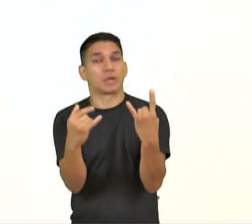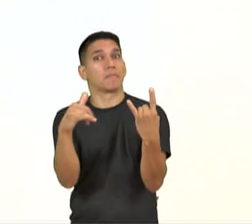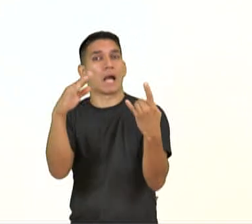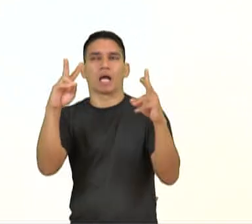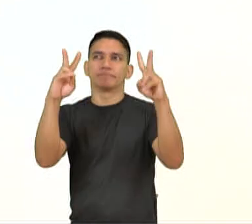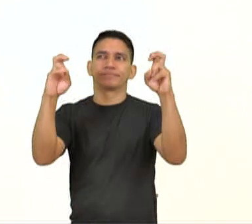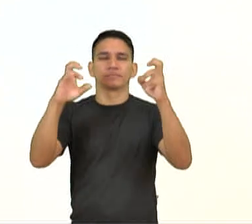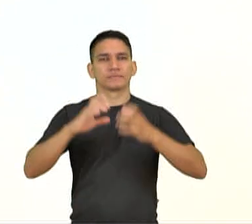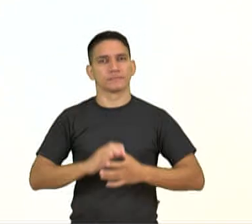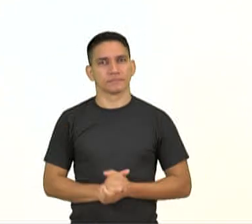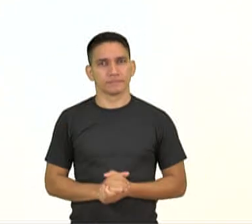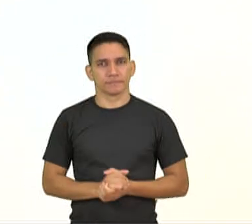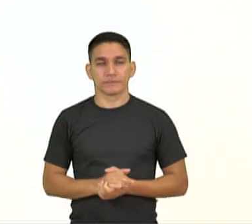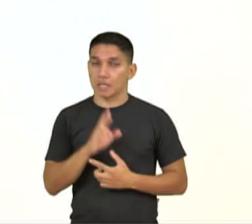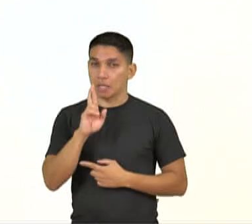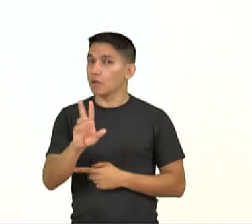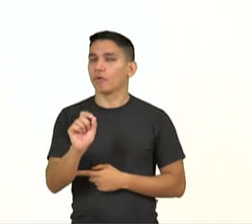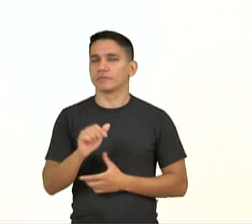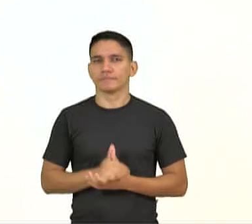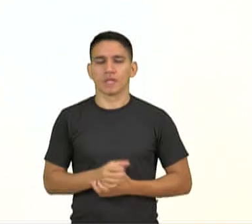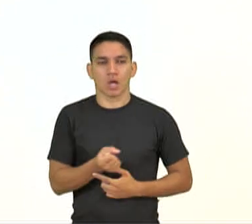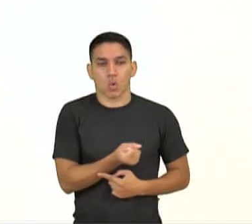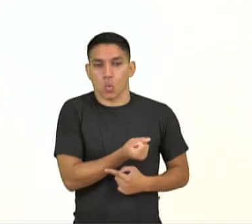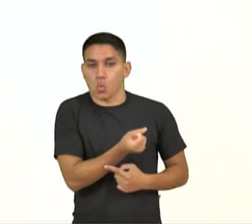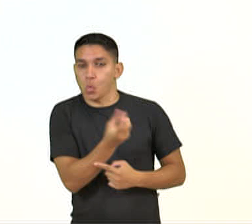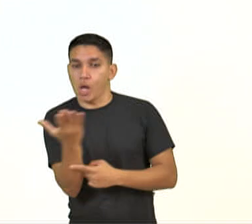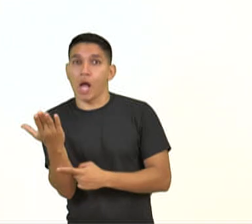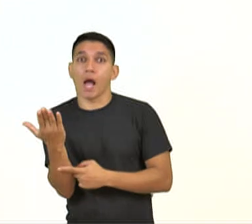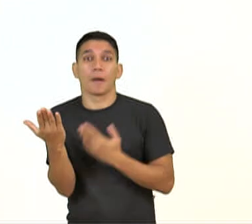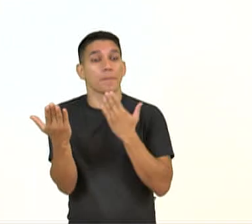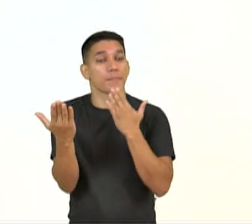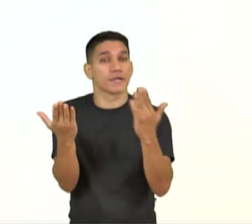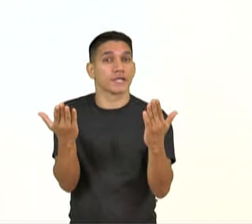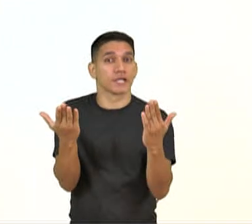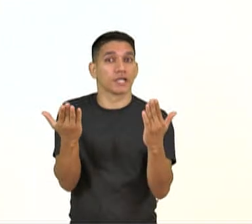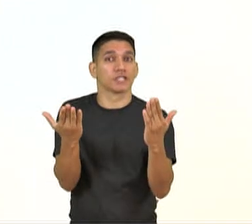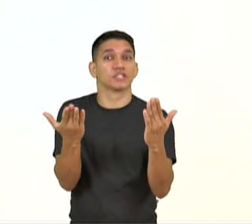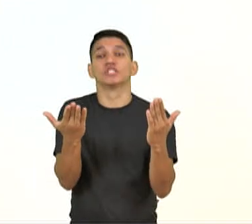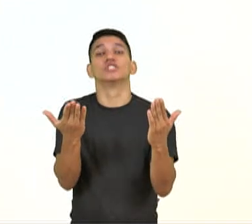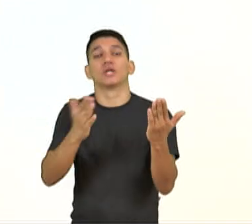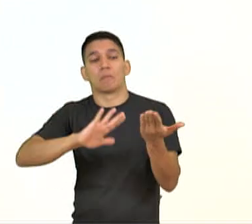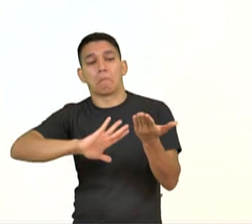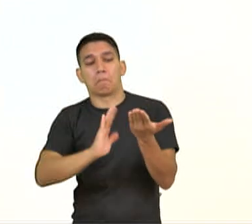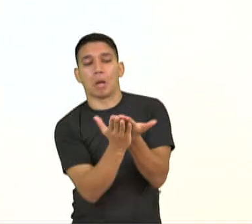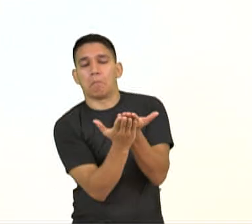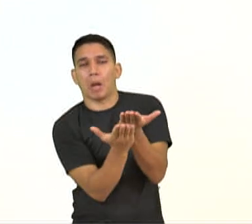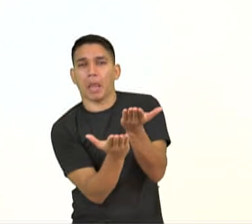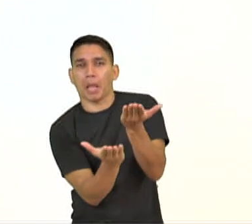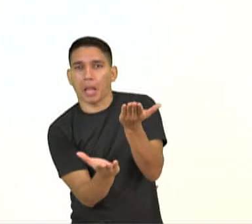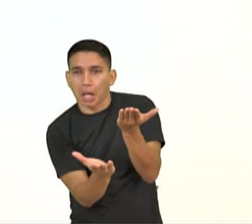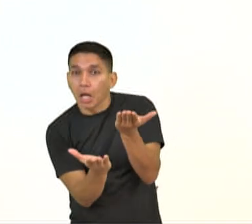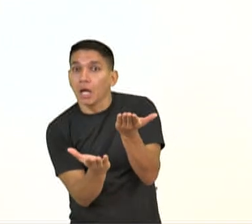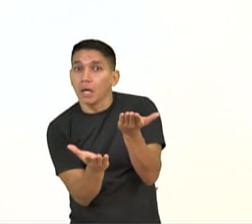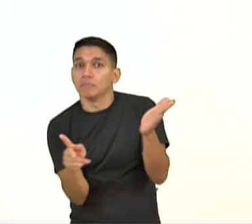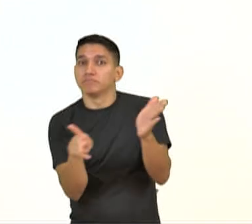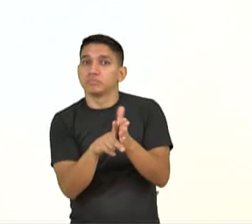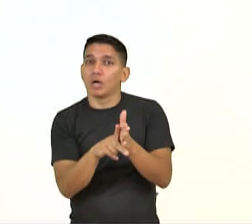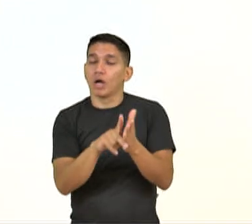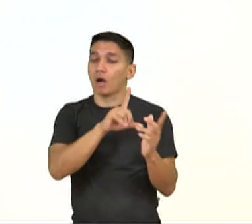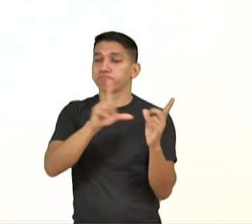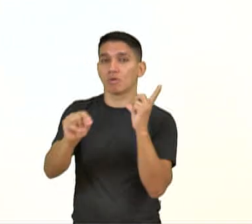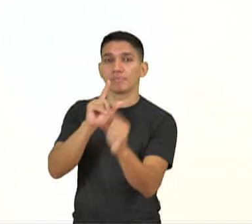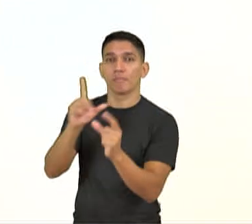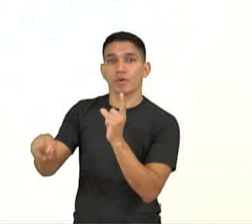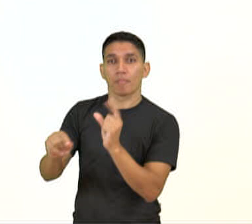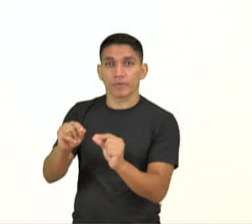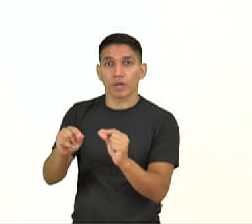título? Resposta: a quantidade de pedidos de refúgio concluídos pela Justiça. Então, esse título ele chama